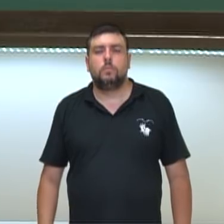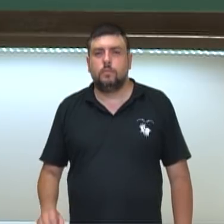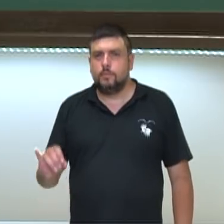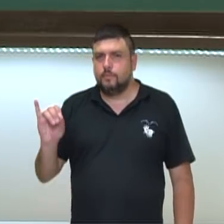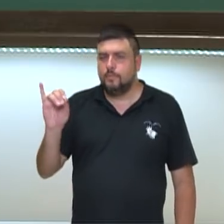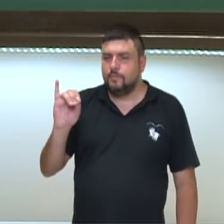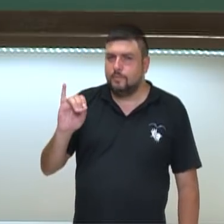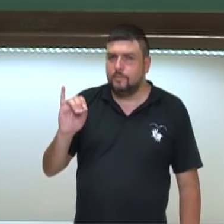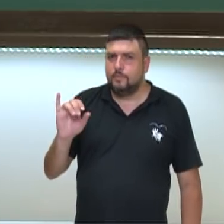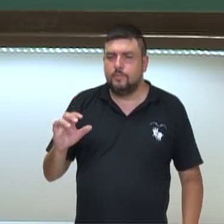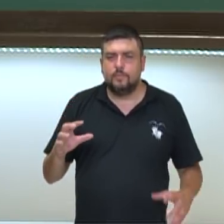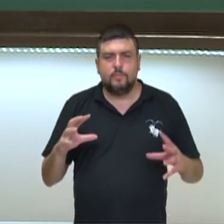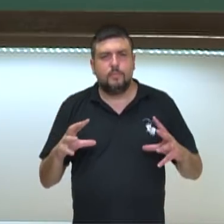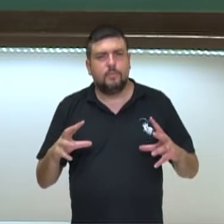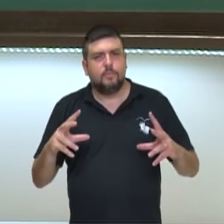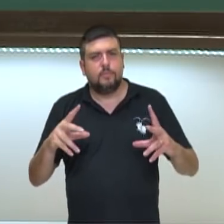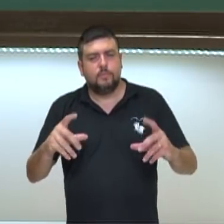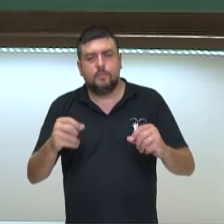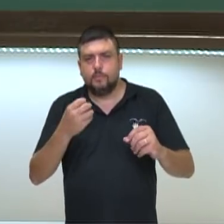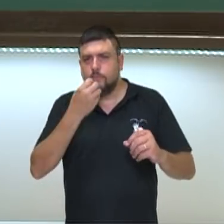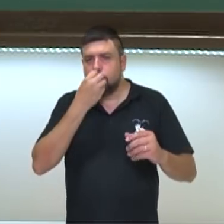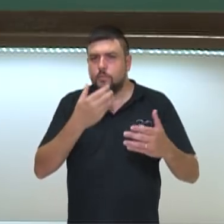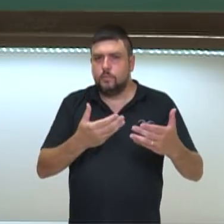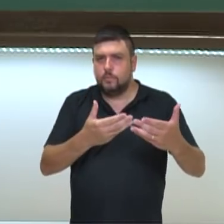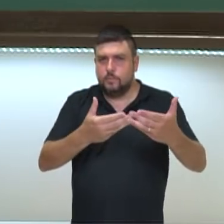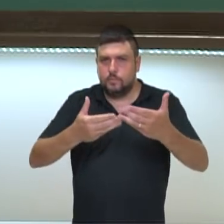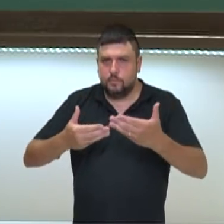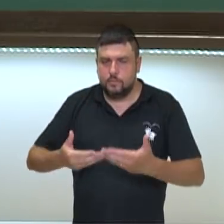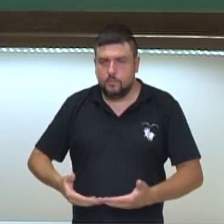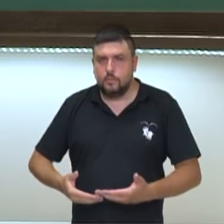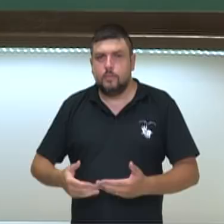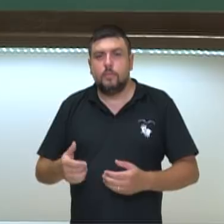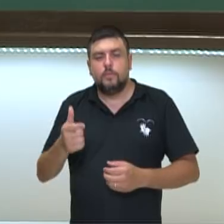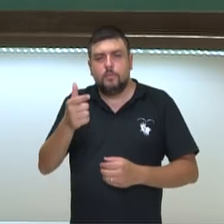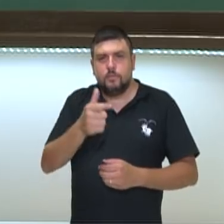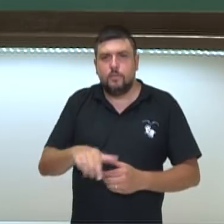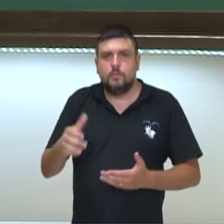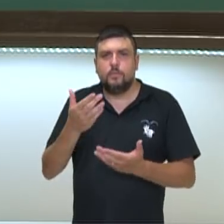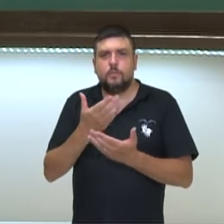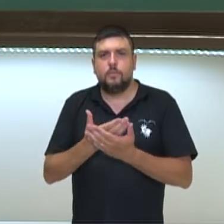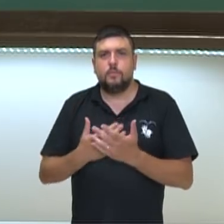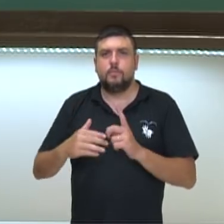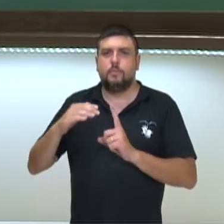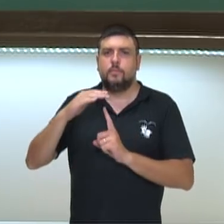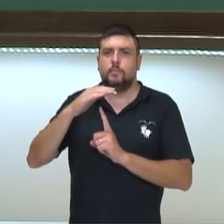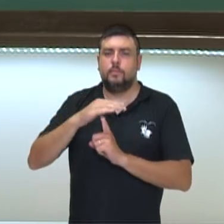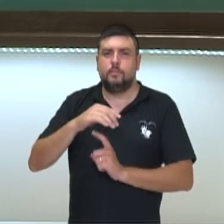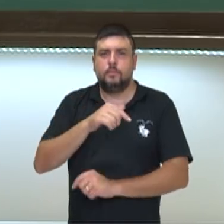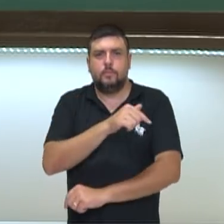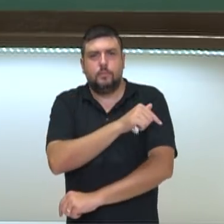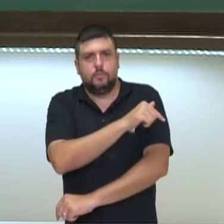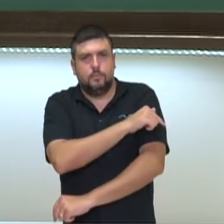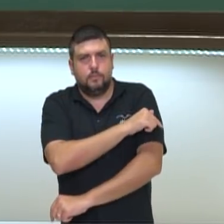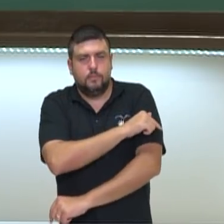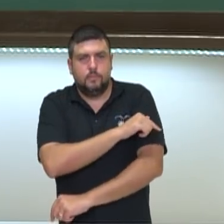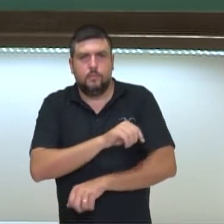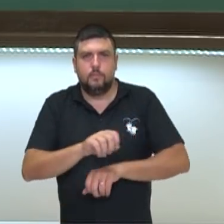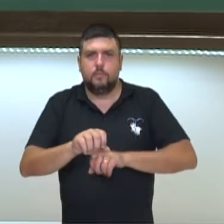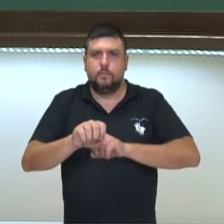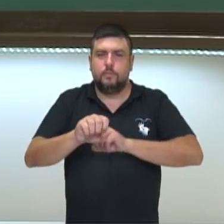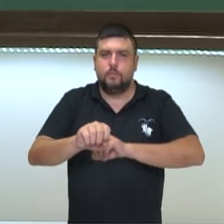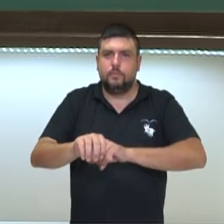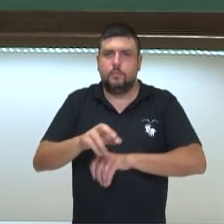Olá, sejam todos e todas muito bem-vindos a mais uma aula Paraná, 7º ano em